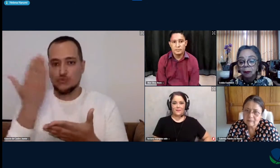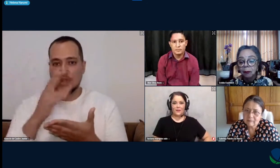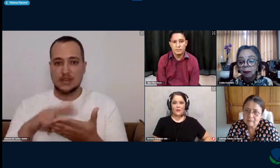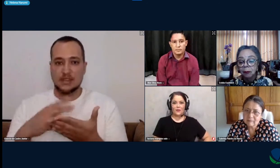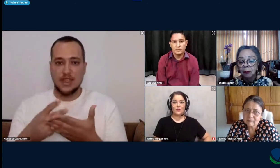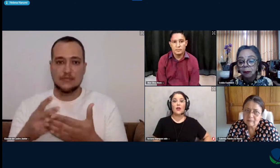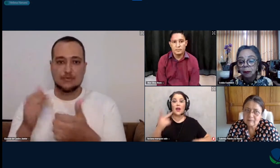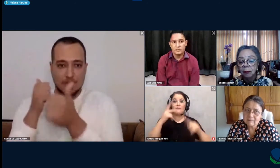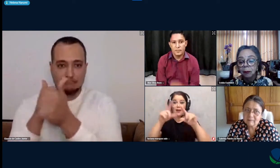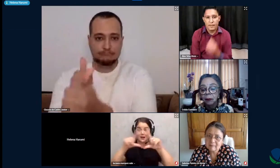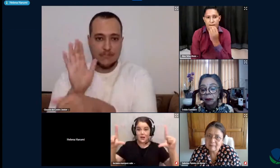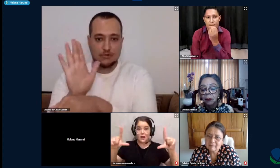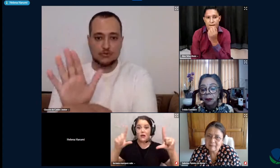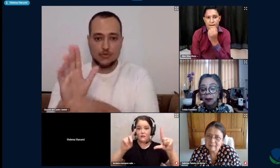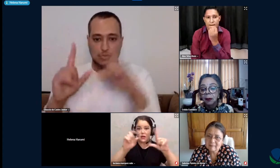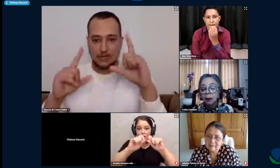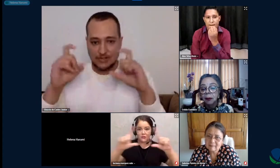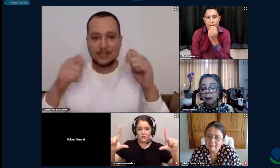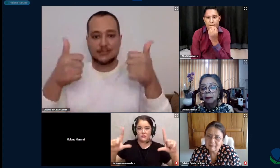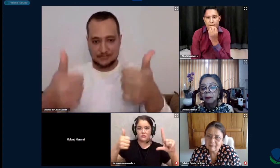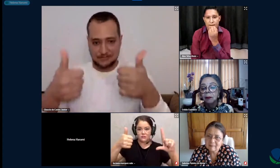novo.